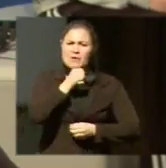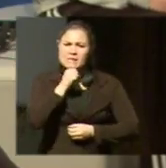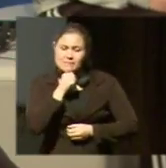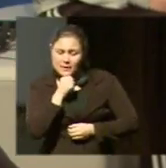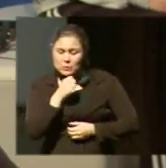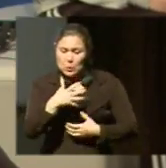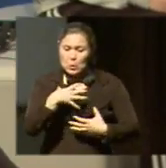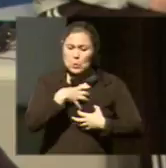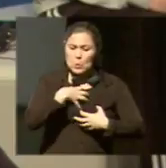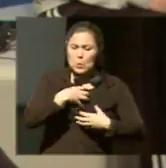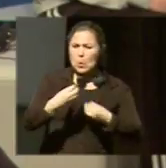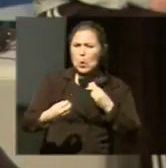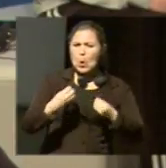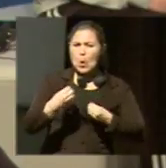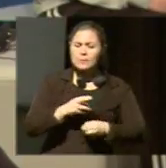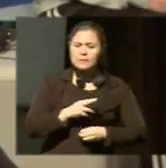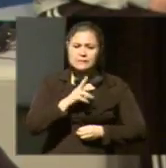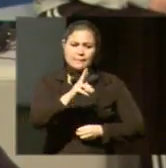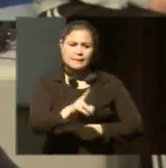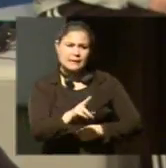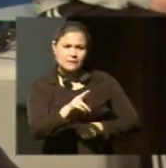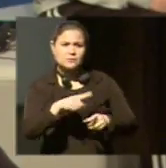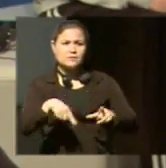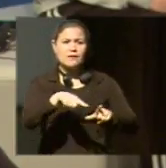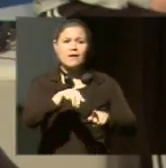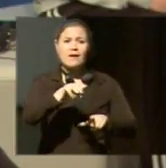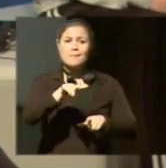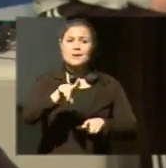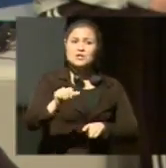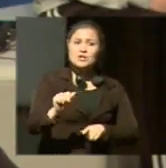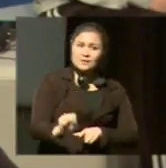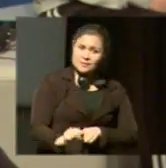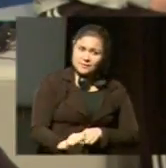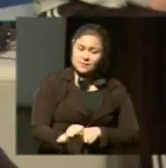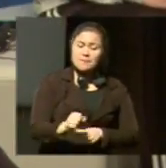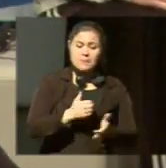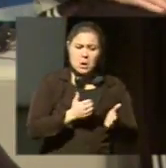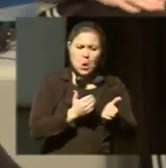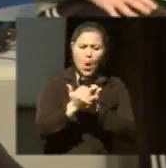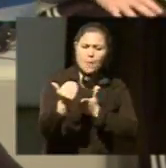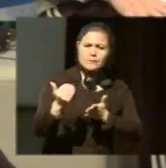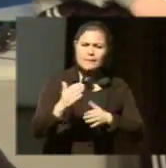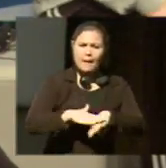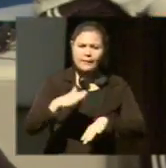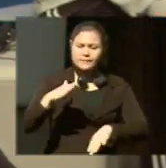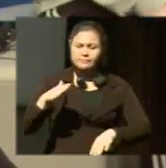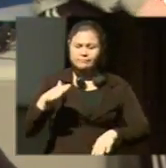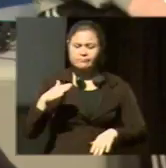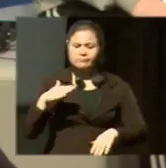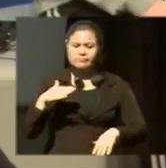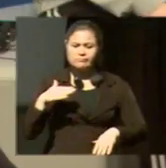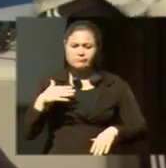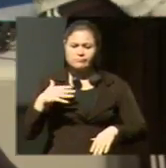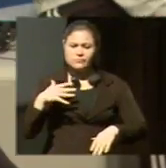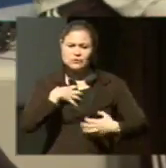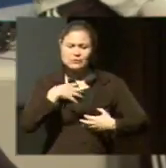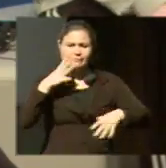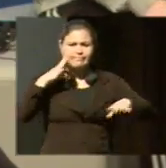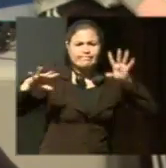sendo representados nas mídias. E para a gente começar então, esquentar a nossa